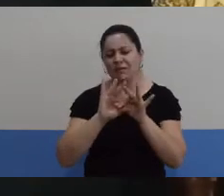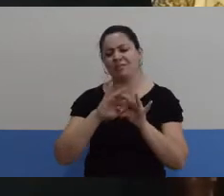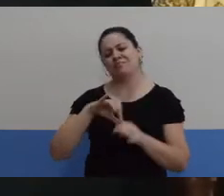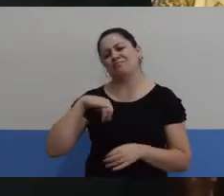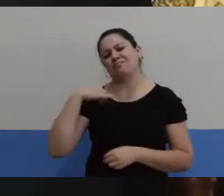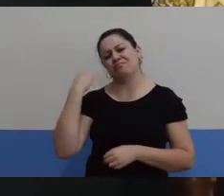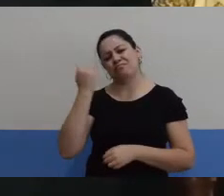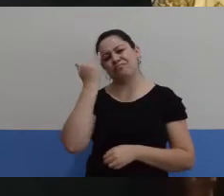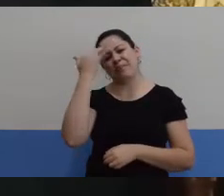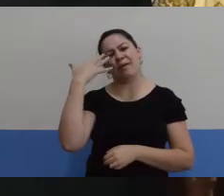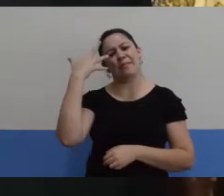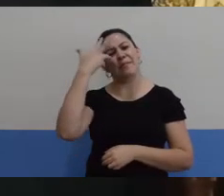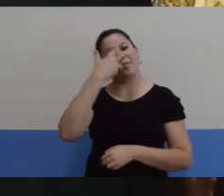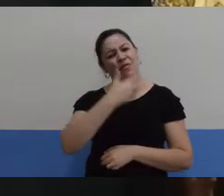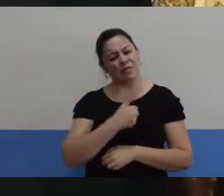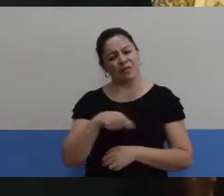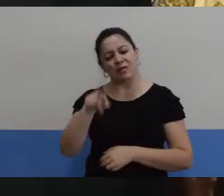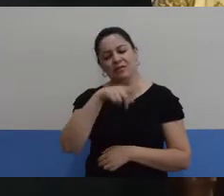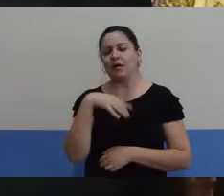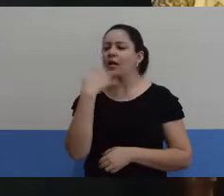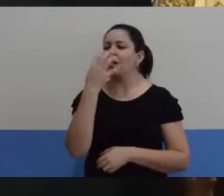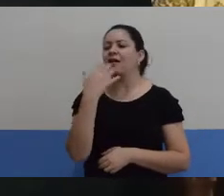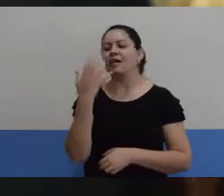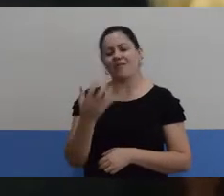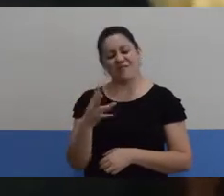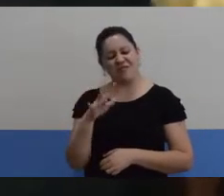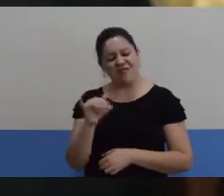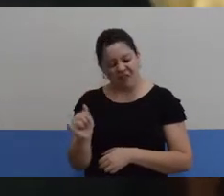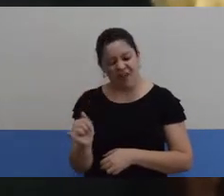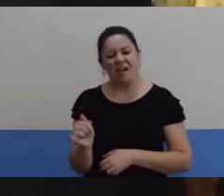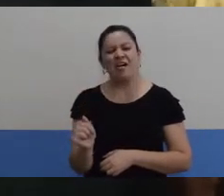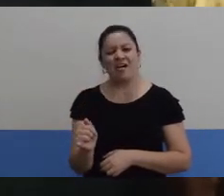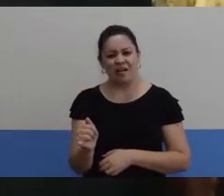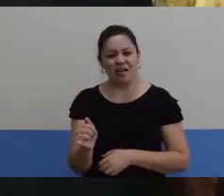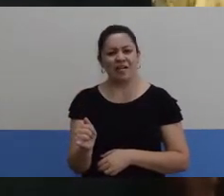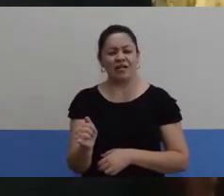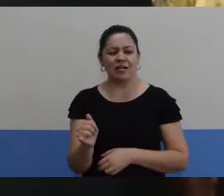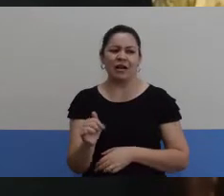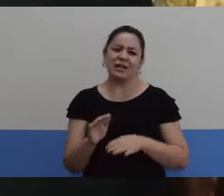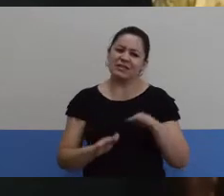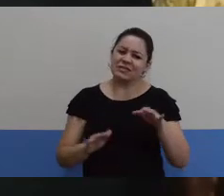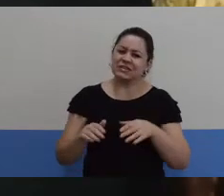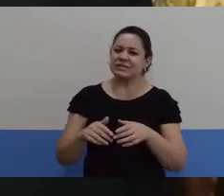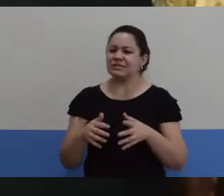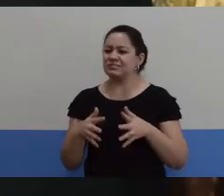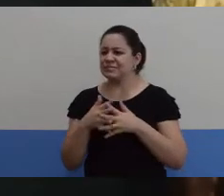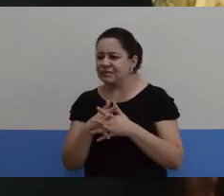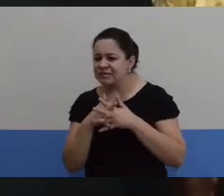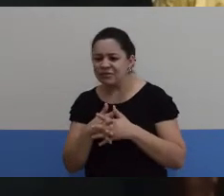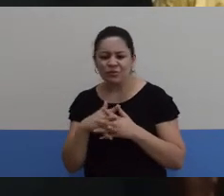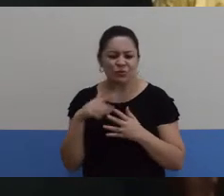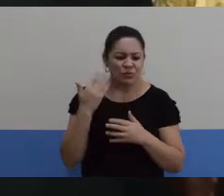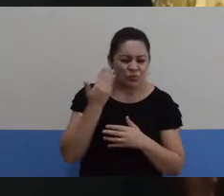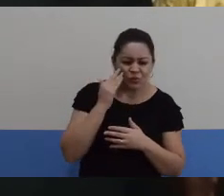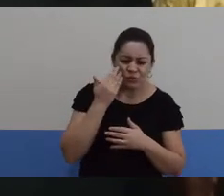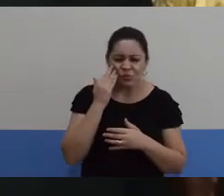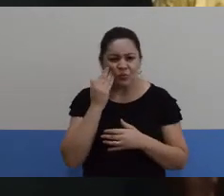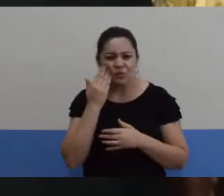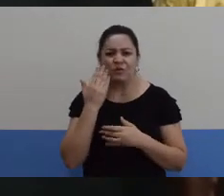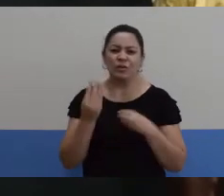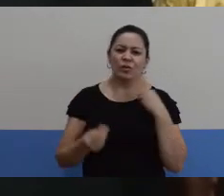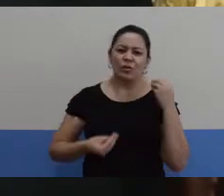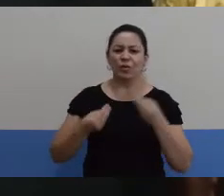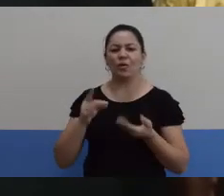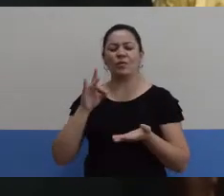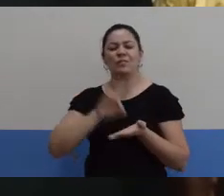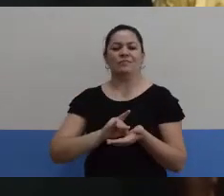tão bonito, que você vai se apaixonar. Num primeiro momento, você pode não estar entendendo muito certo como fazer